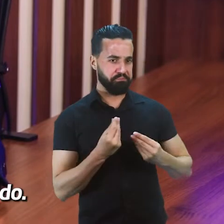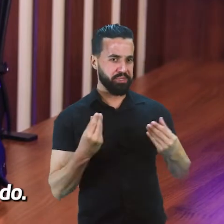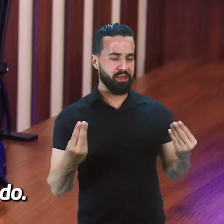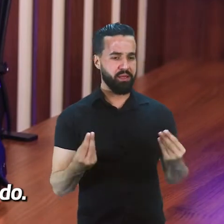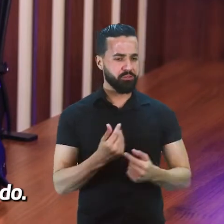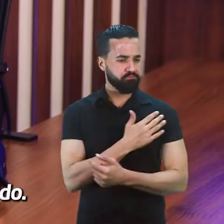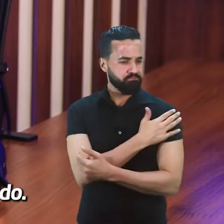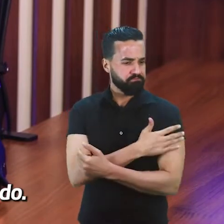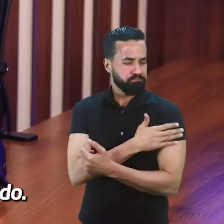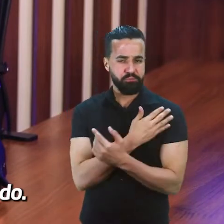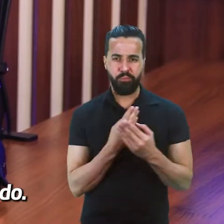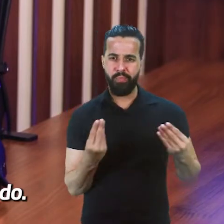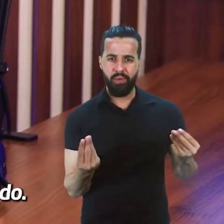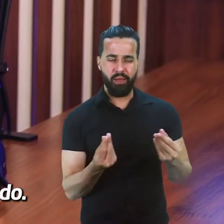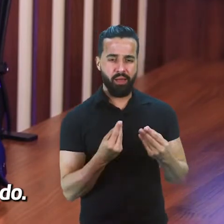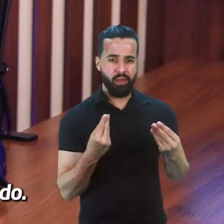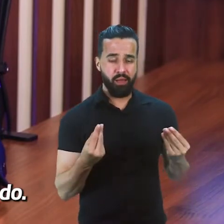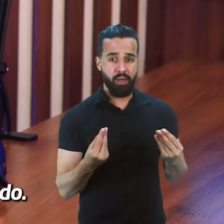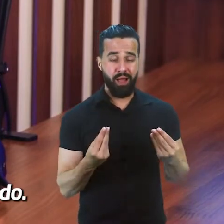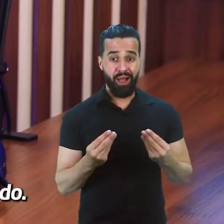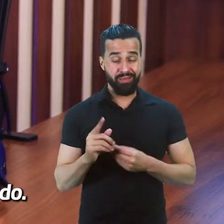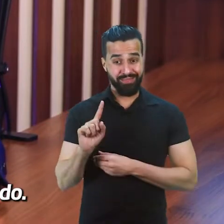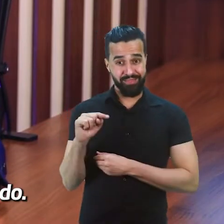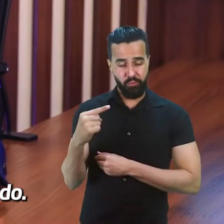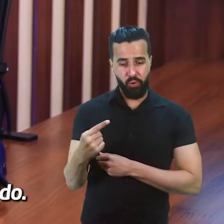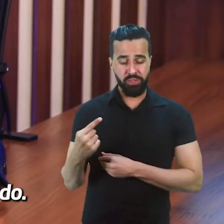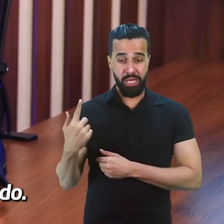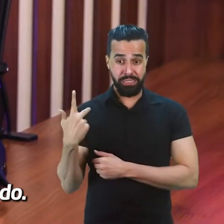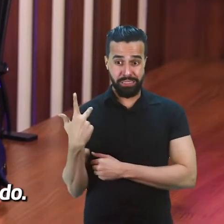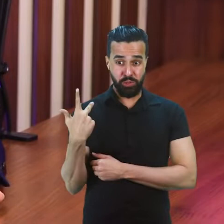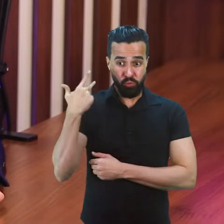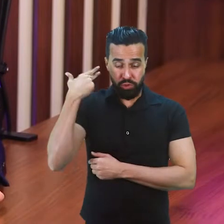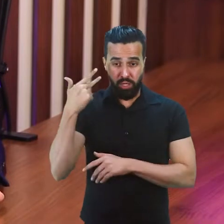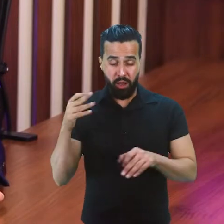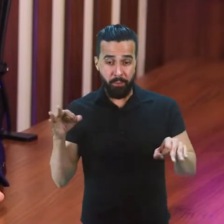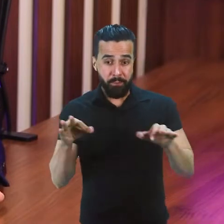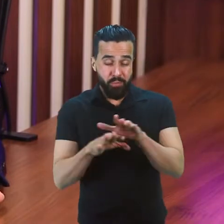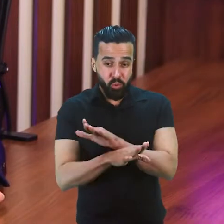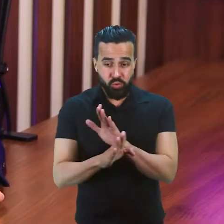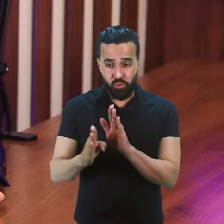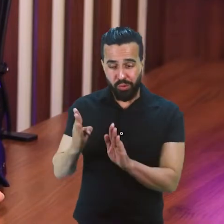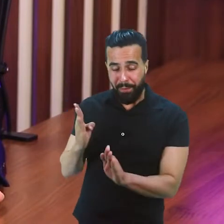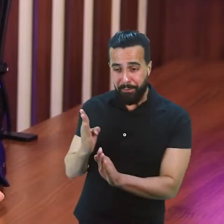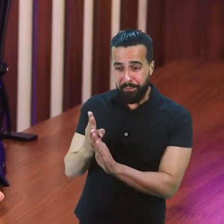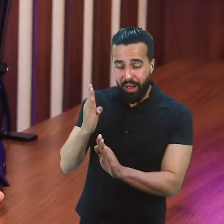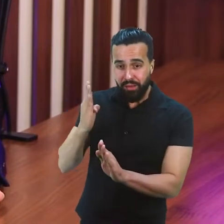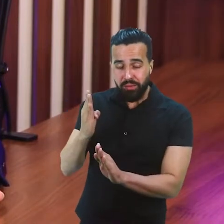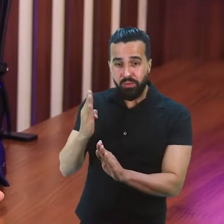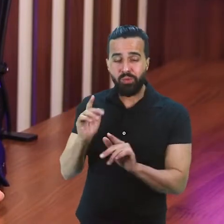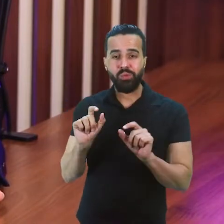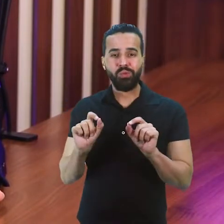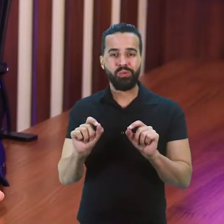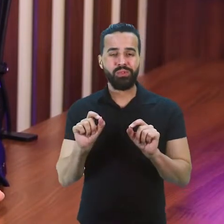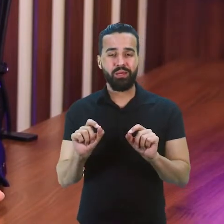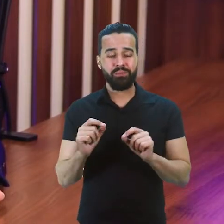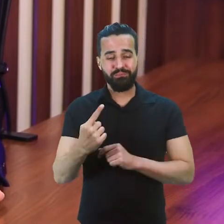né? Mas aí depois da cirurgia, quando realmente veio o diagnóstico e tudo, eu, naquele primeiro momento ali, achei que minha vida tinha